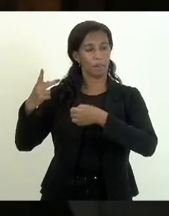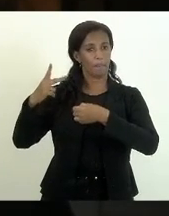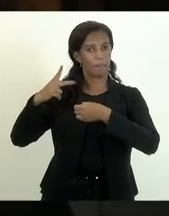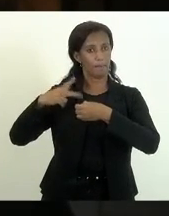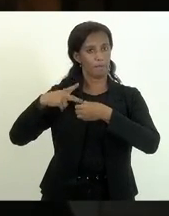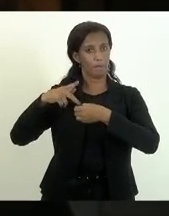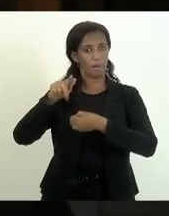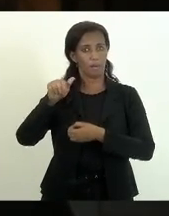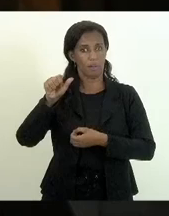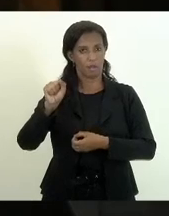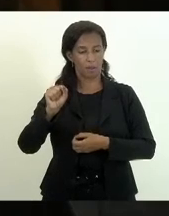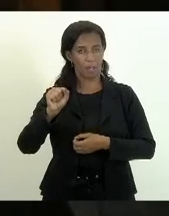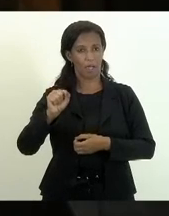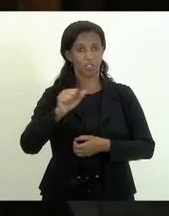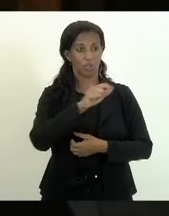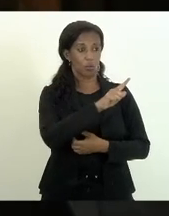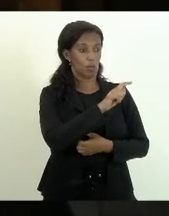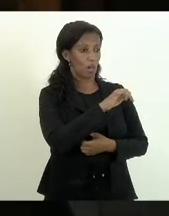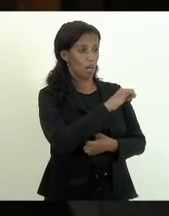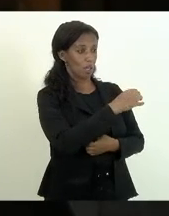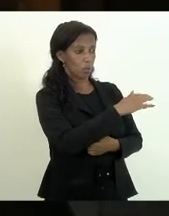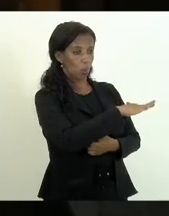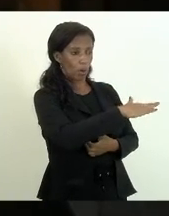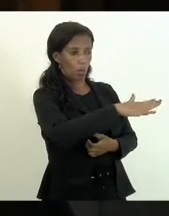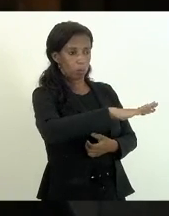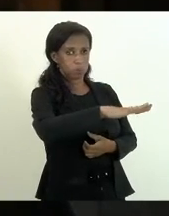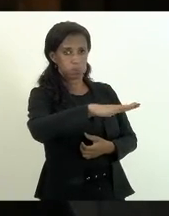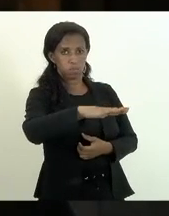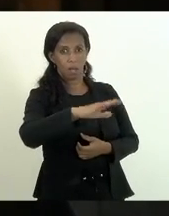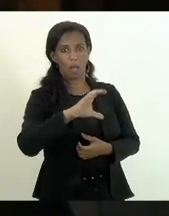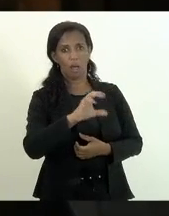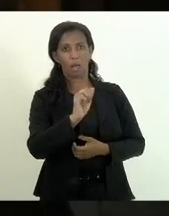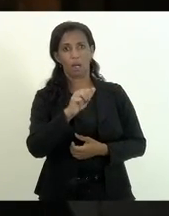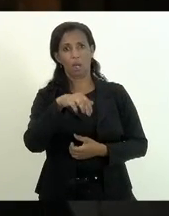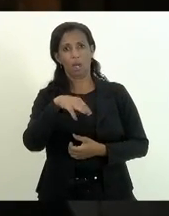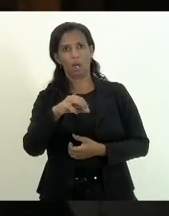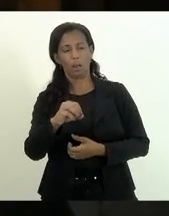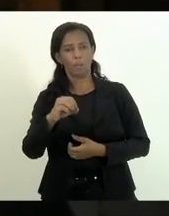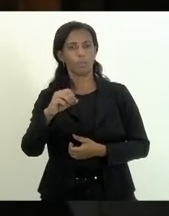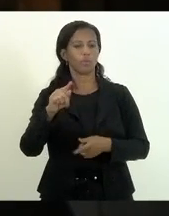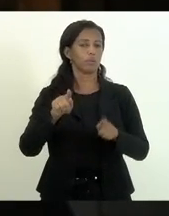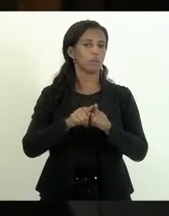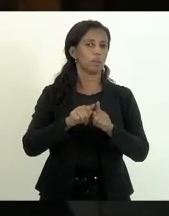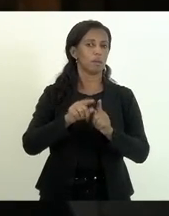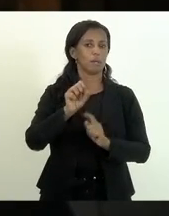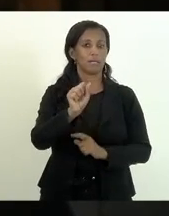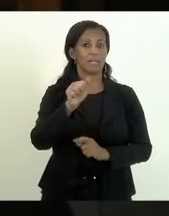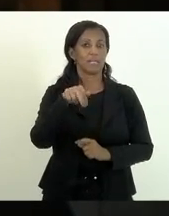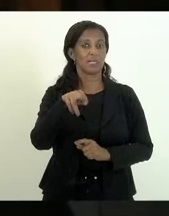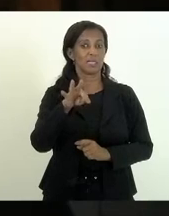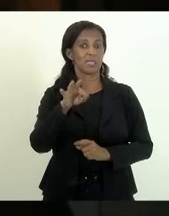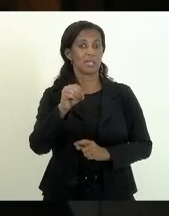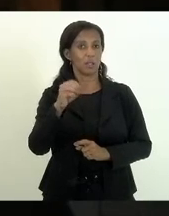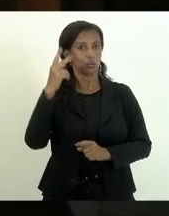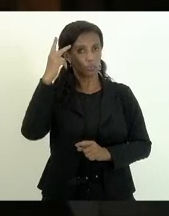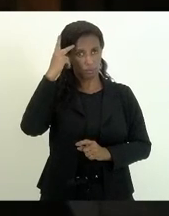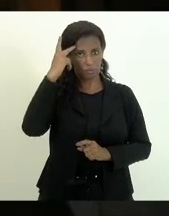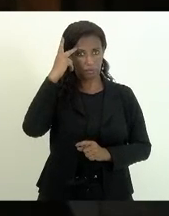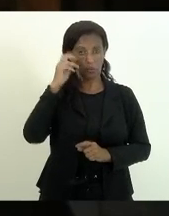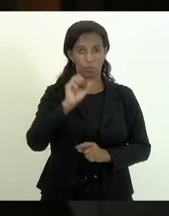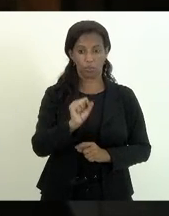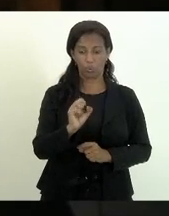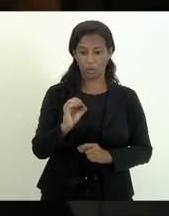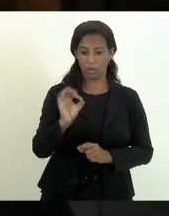gás no litoral Fluminense nas bacias de Campos e Santos oitenta por cento